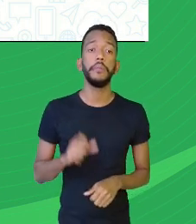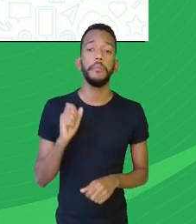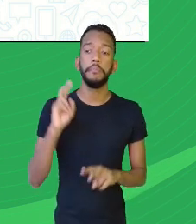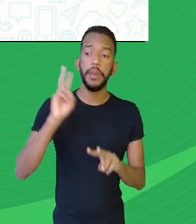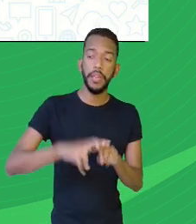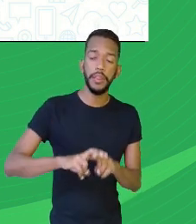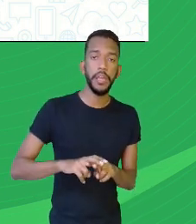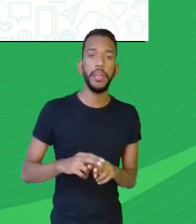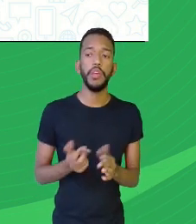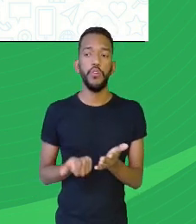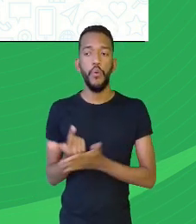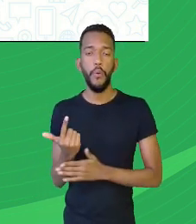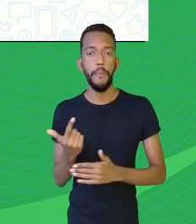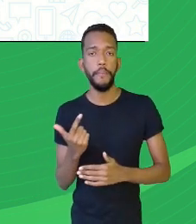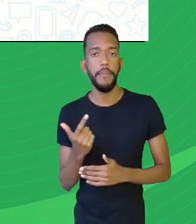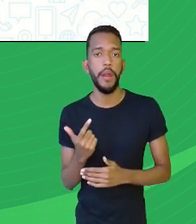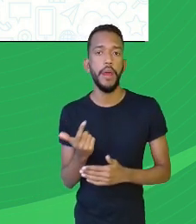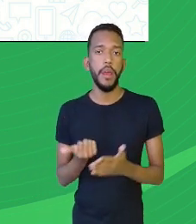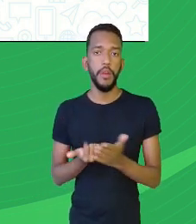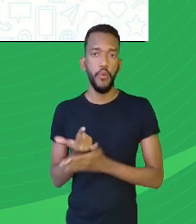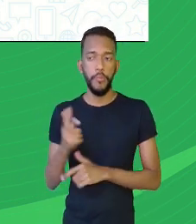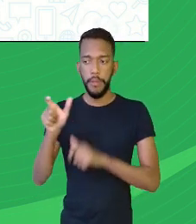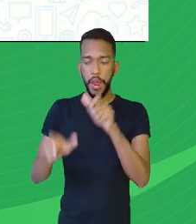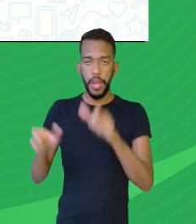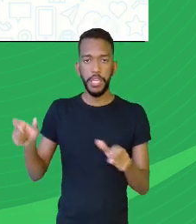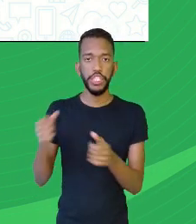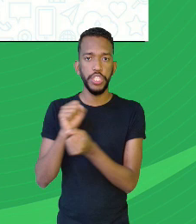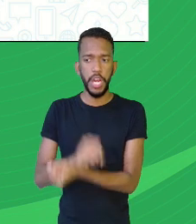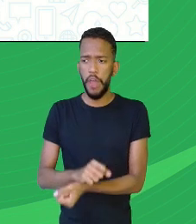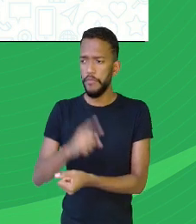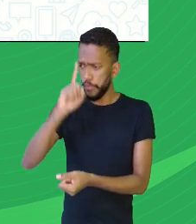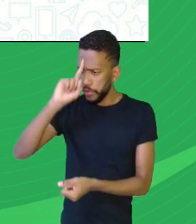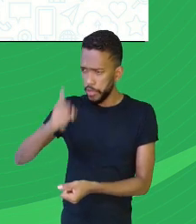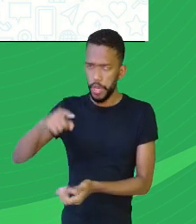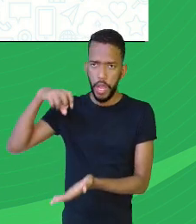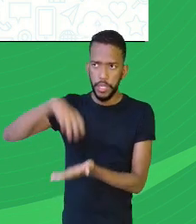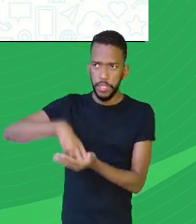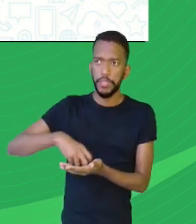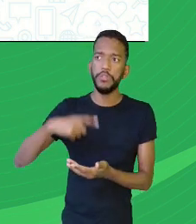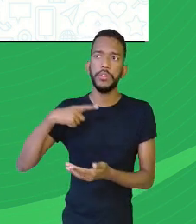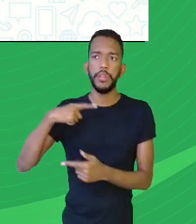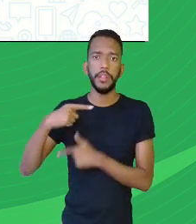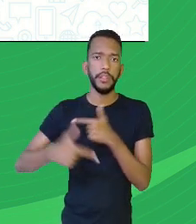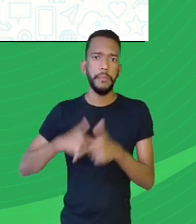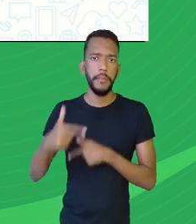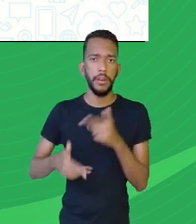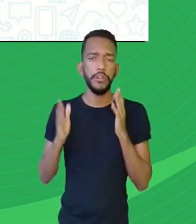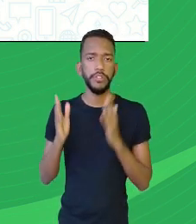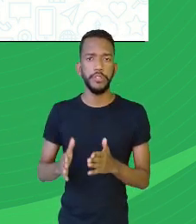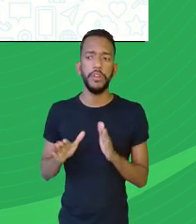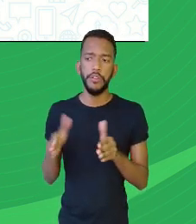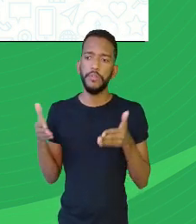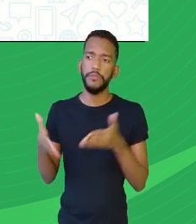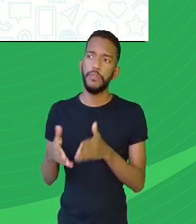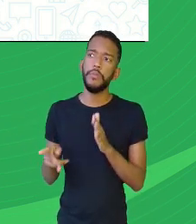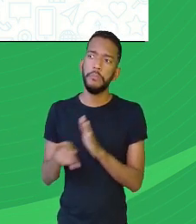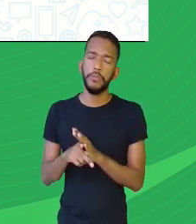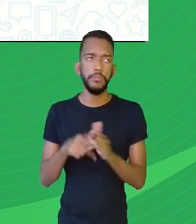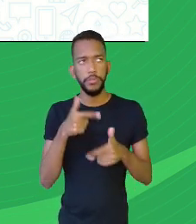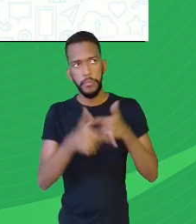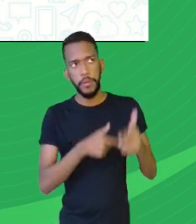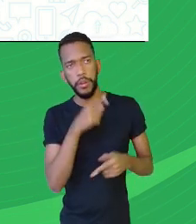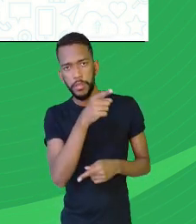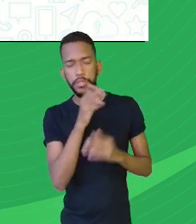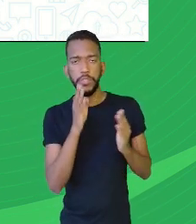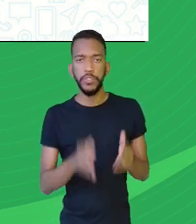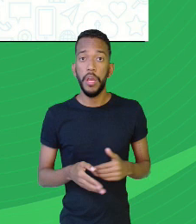prender, comprar escravos, que ia ordenar os castigos, que tinha os trabalhadores que trabalhavam exclusivamente para ele. Então,